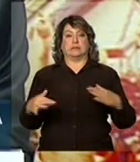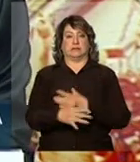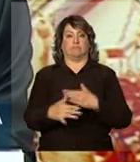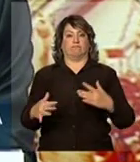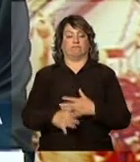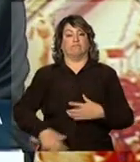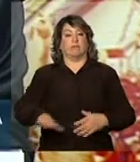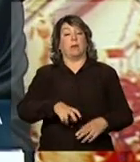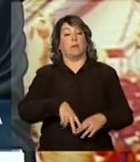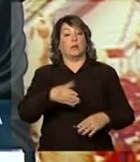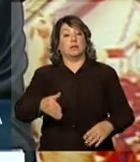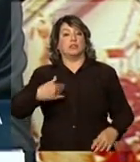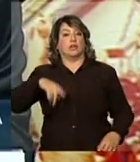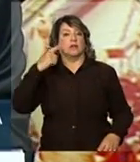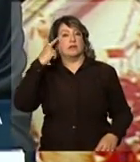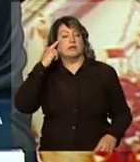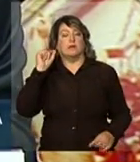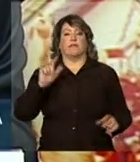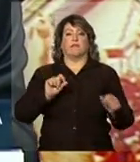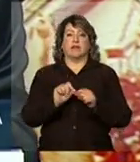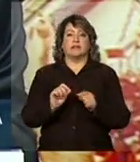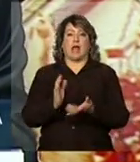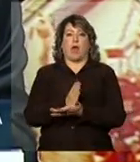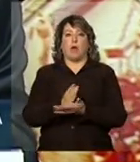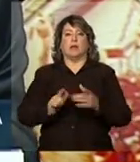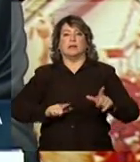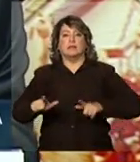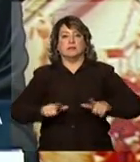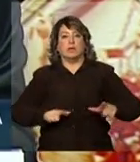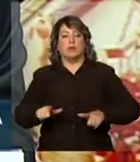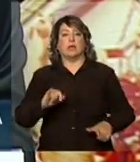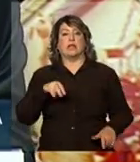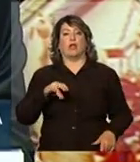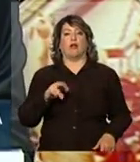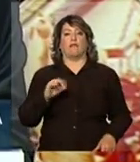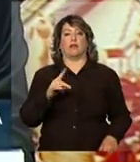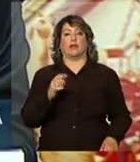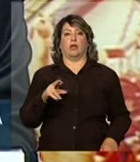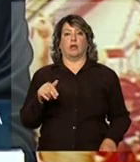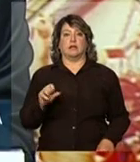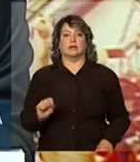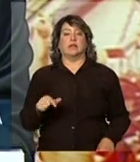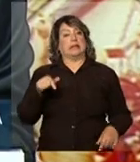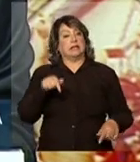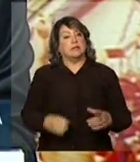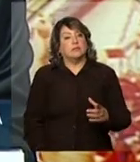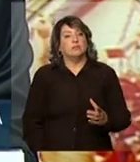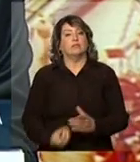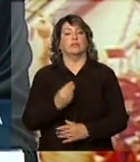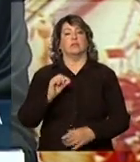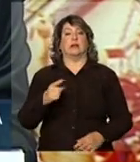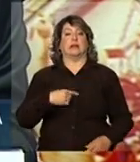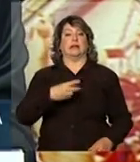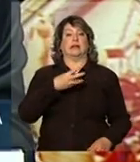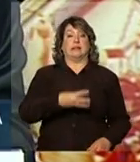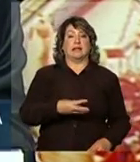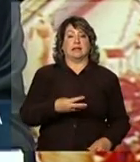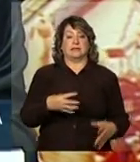por isso, a gente está, inclusive, fazendo algumas ações inovadoras. É lá que está sendo implantado, vai ser implantado o 3 em